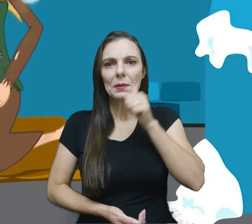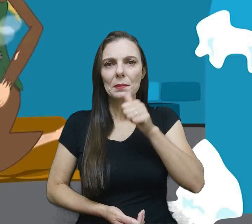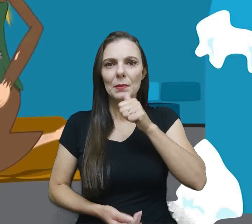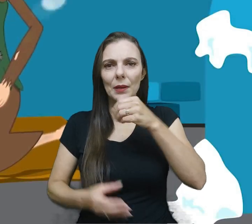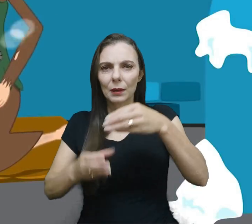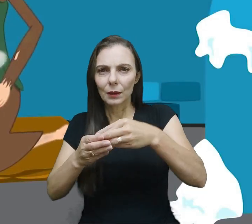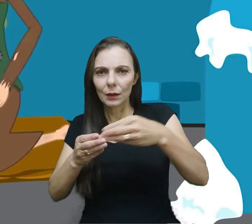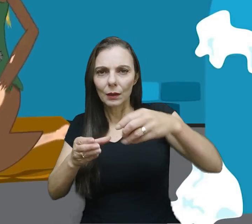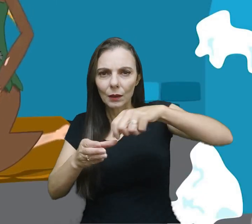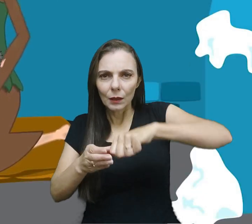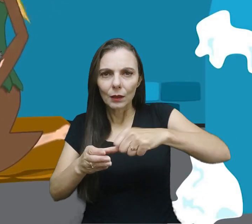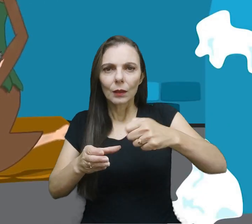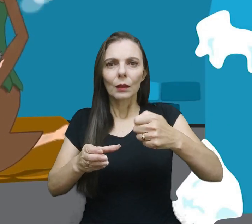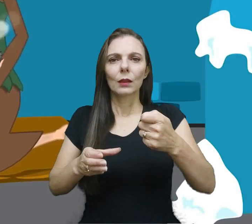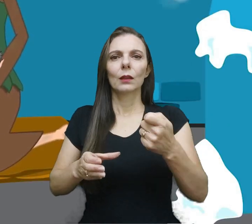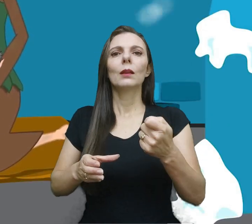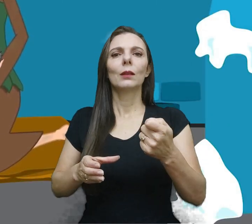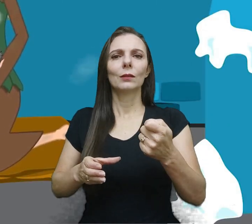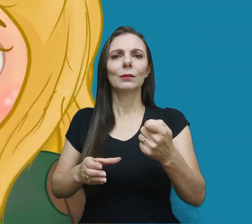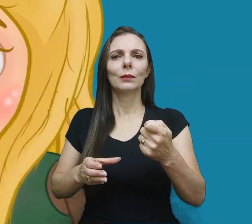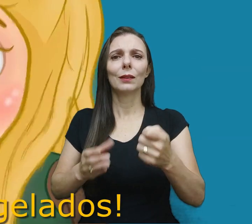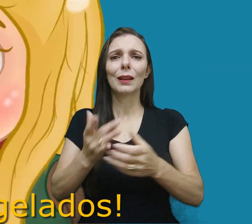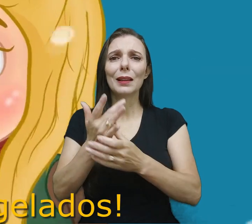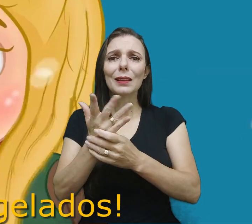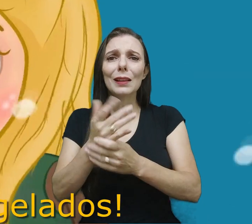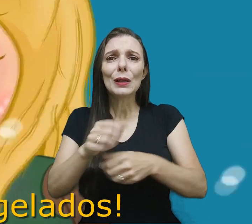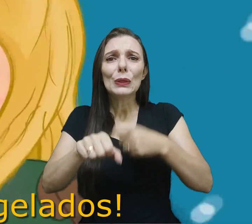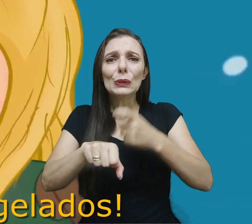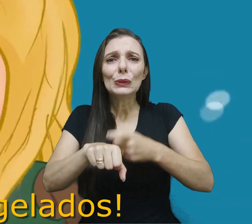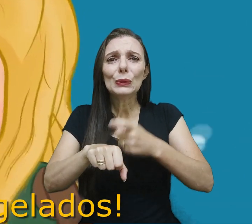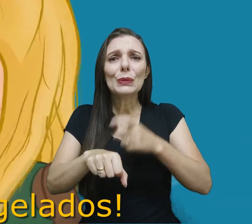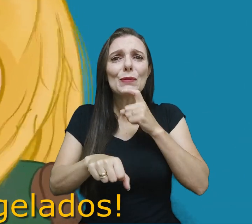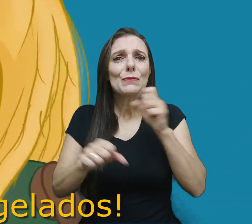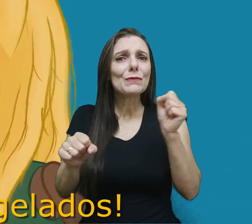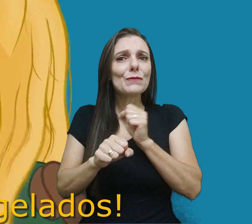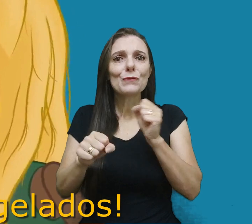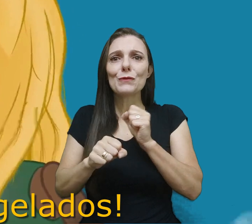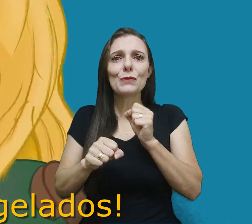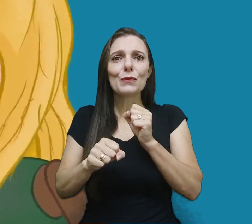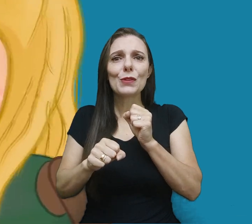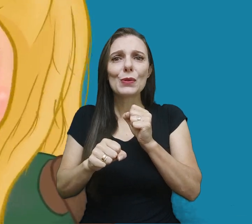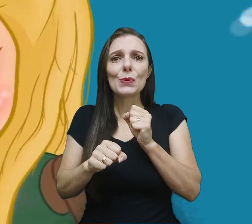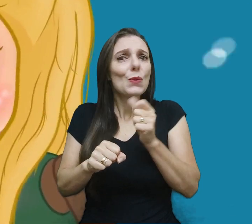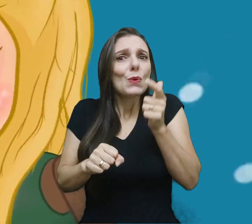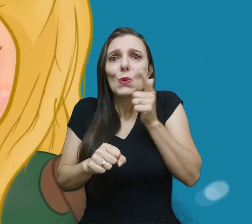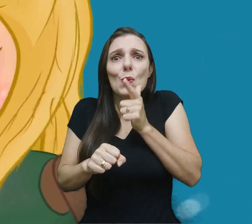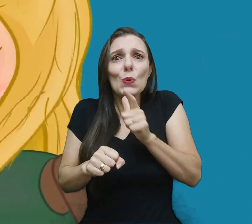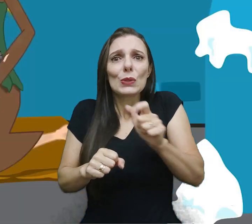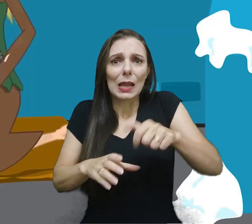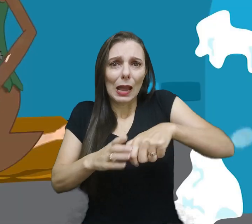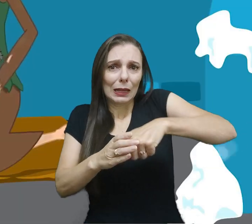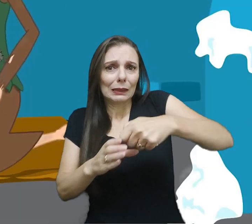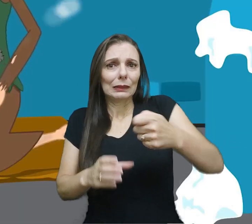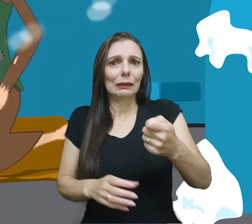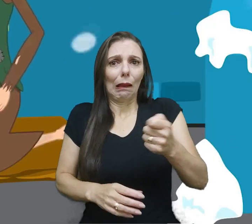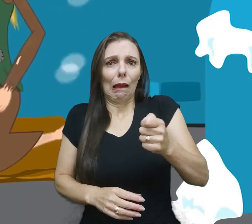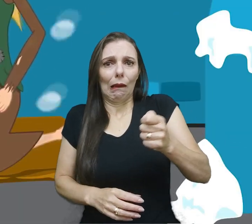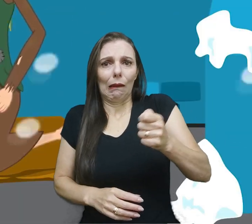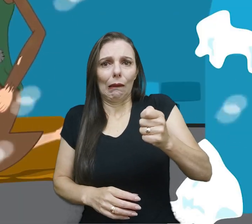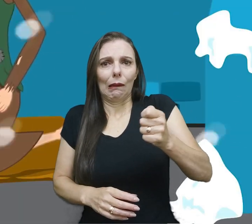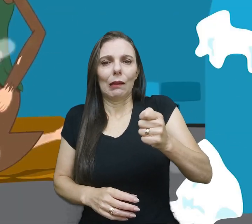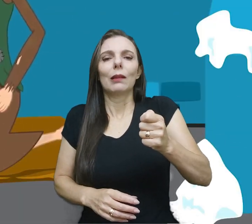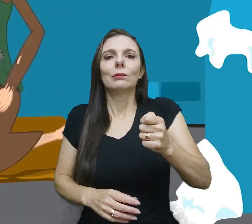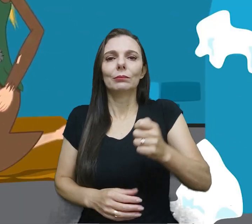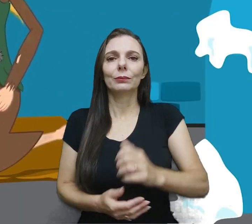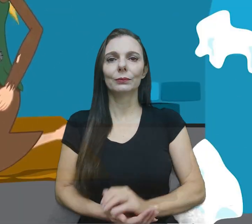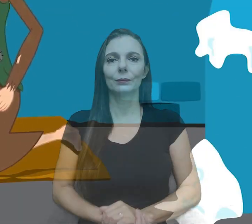Ela abriu a caixa e tirou um fósforo. Seus dedos estavam congelados. Ela mal conseguia